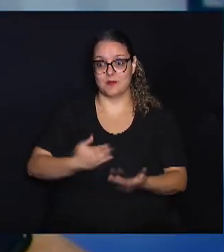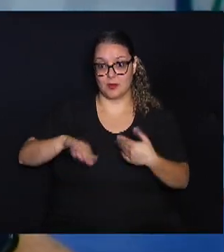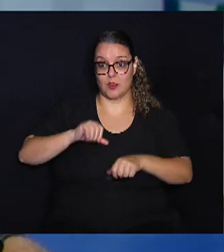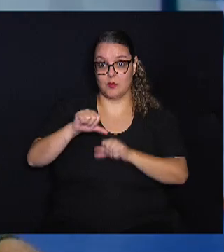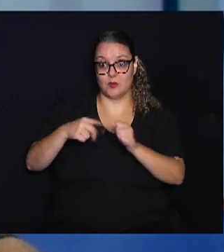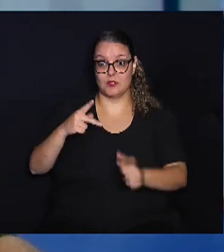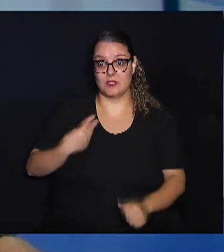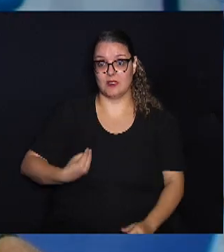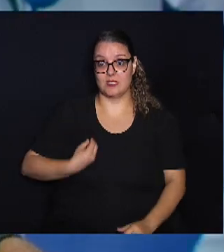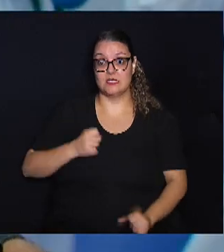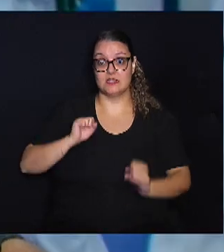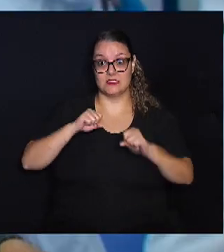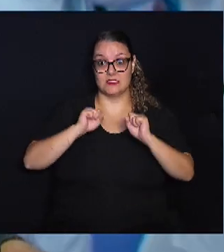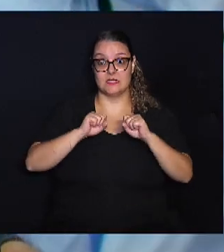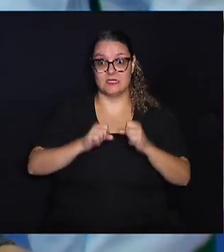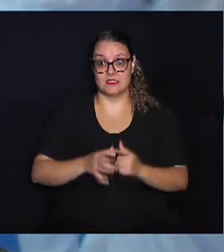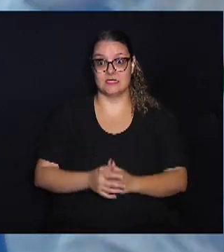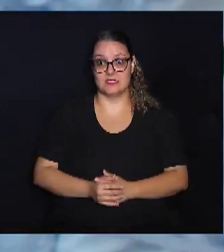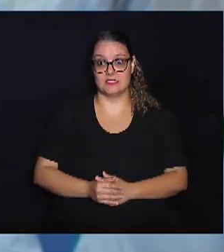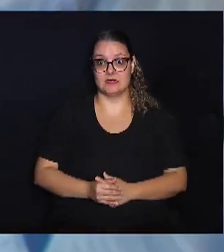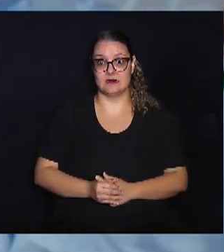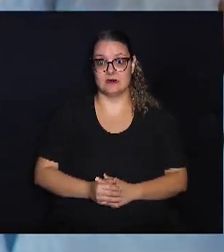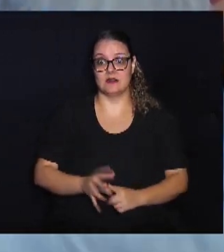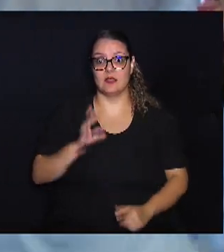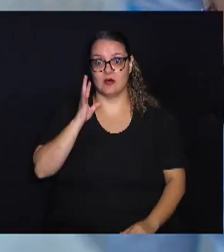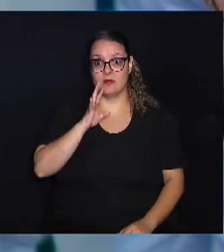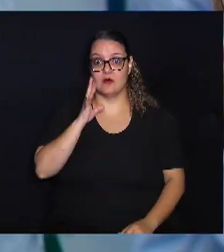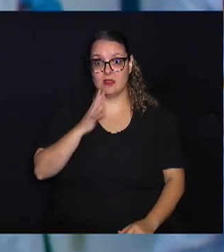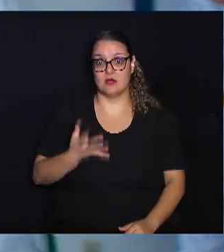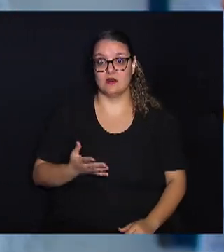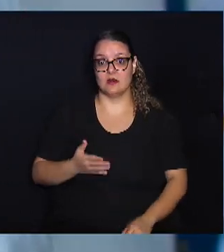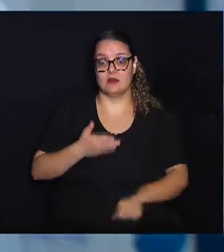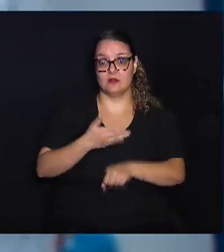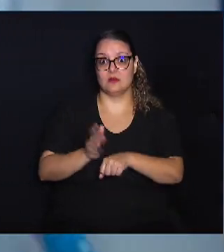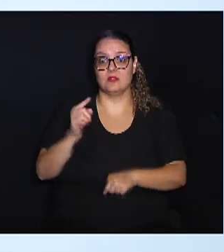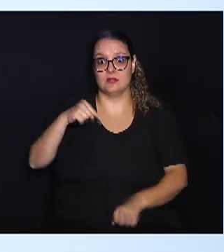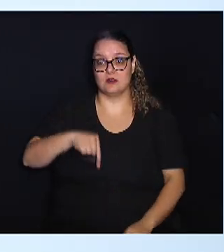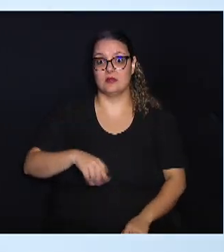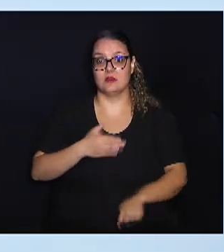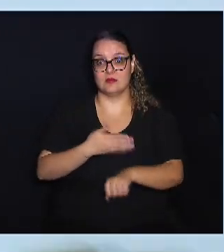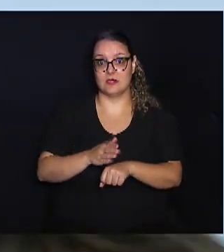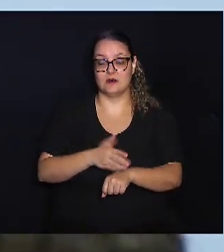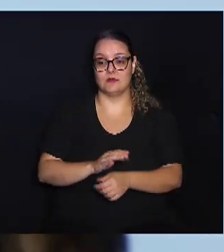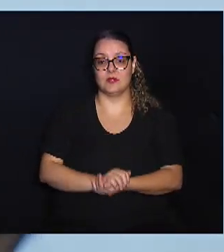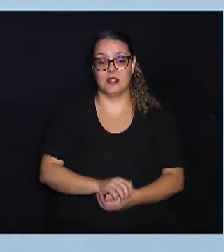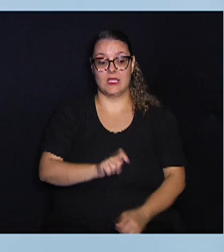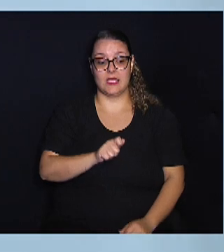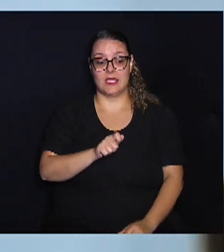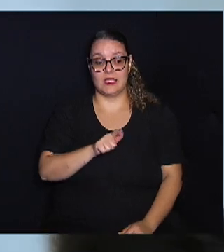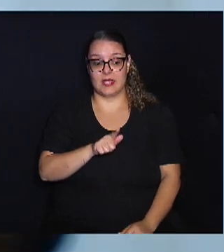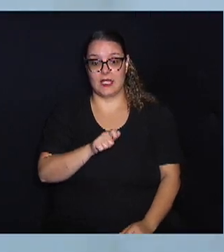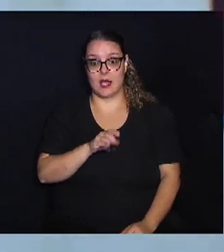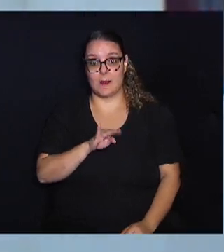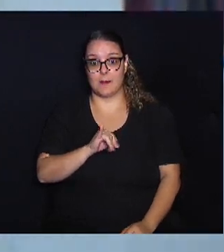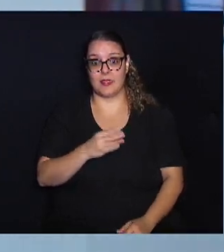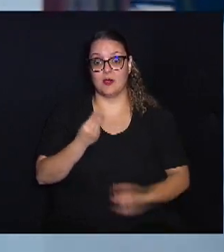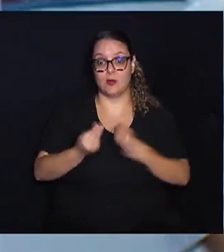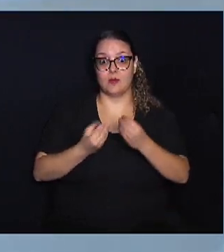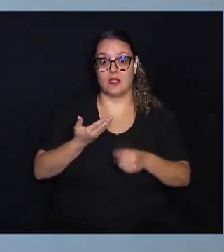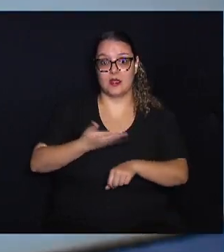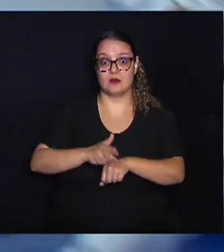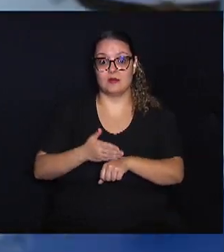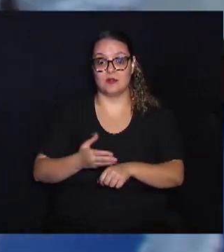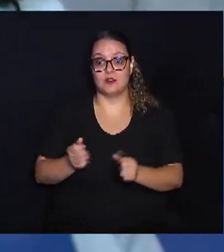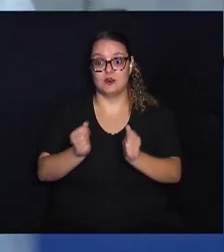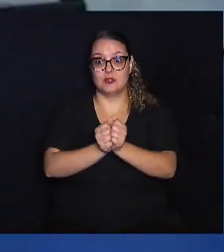vida? Foi. É bem legal, todo dia a gente vem aqui, treina. E o Gabi, como que é treinar Karatê junto com seu